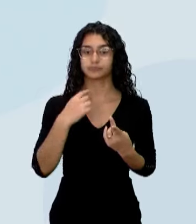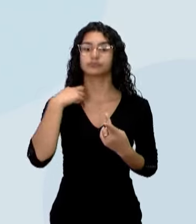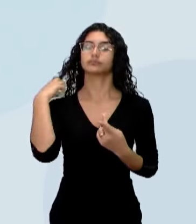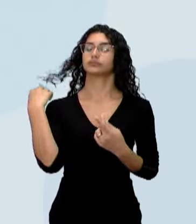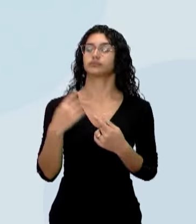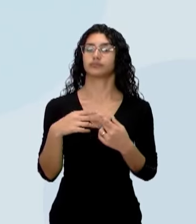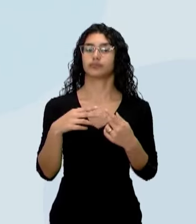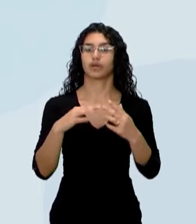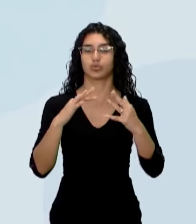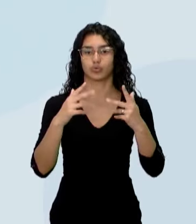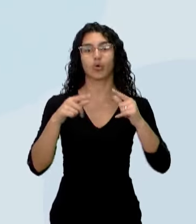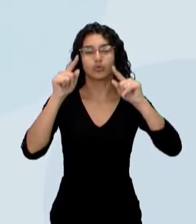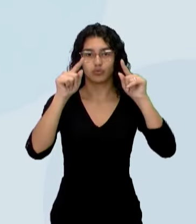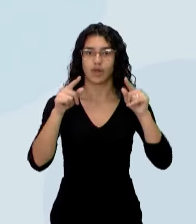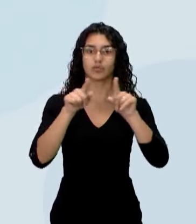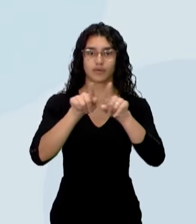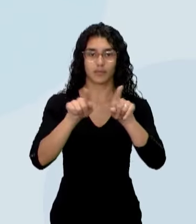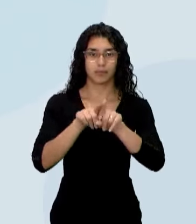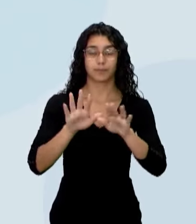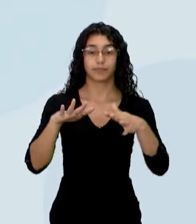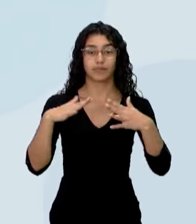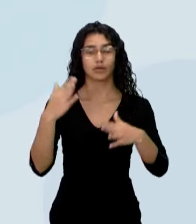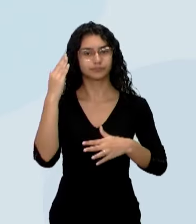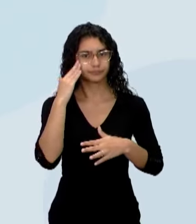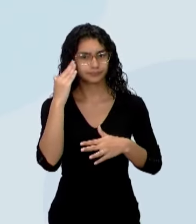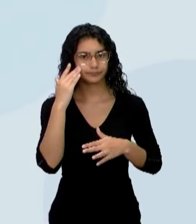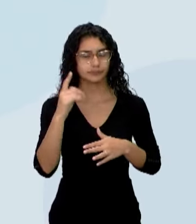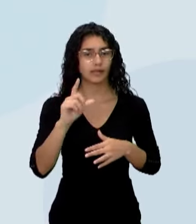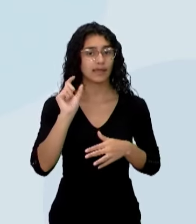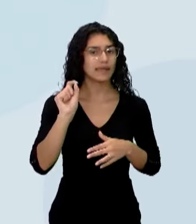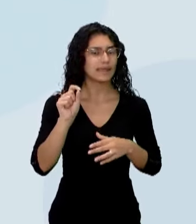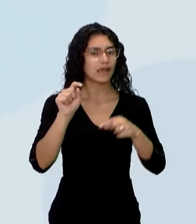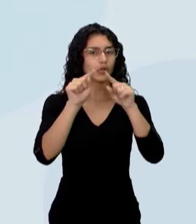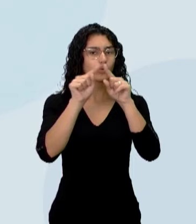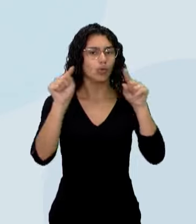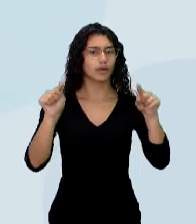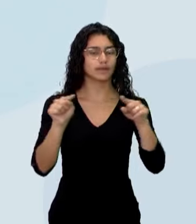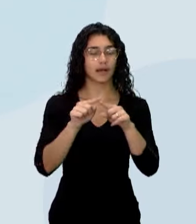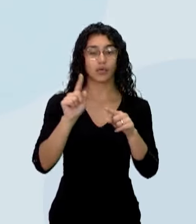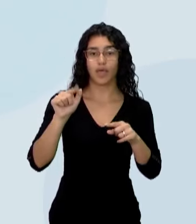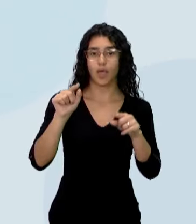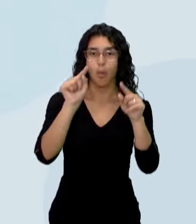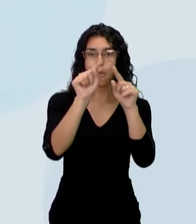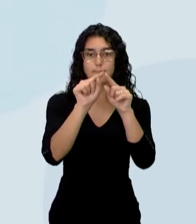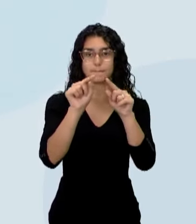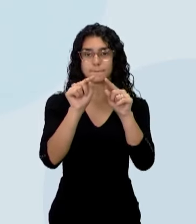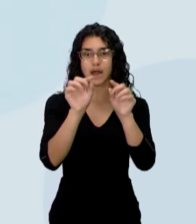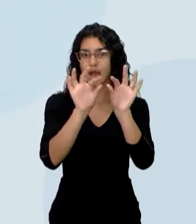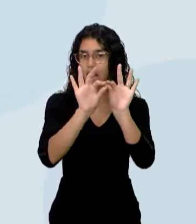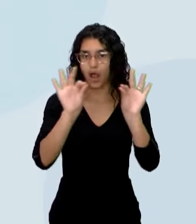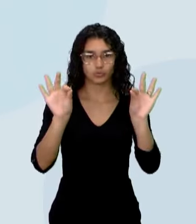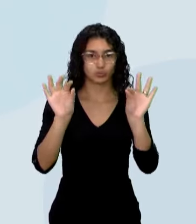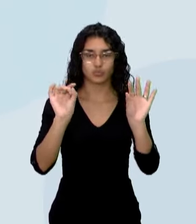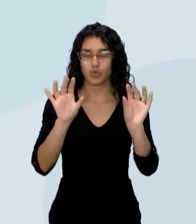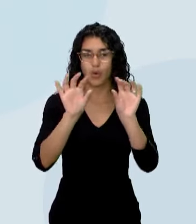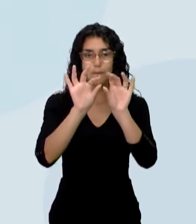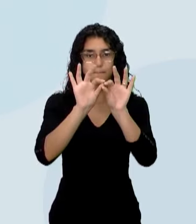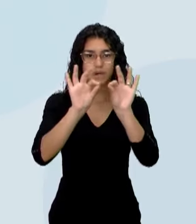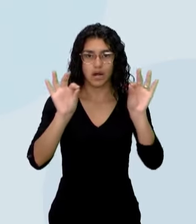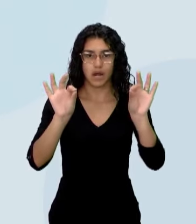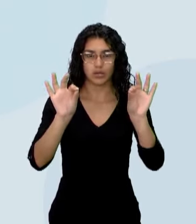internos e todos os lados também são. Então a gente sabe que o quadrado, ele tem ângulo reto, todos eles, tá certo? Ângulo reto é